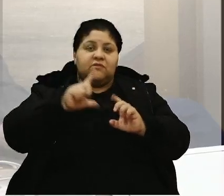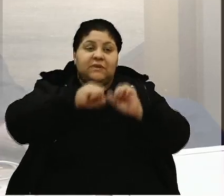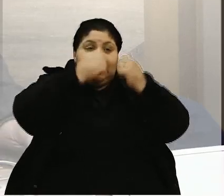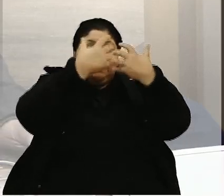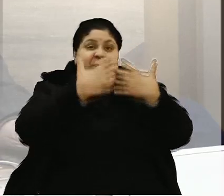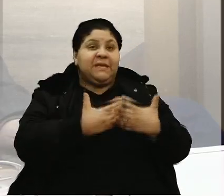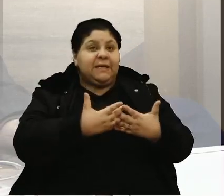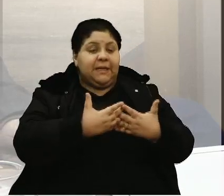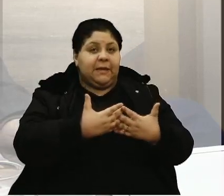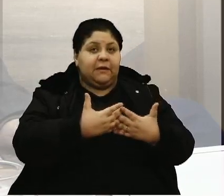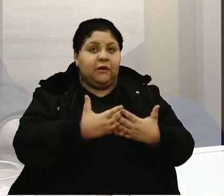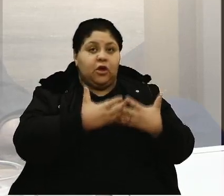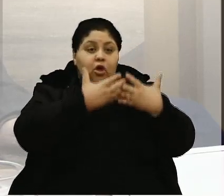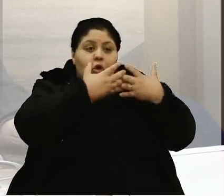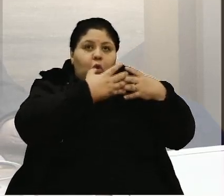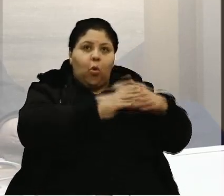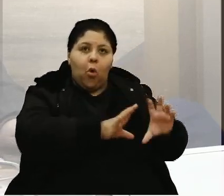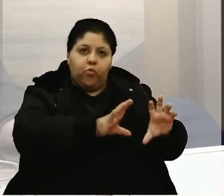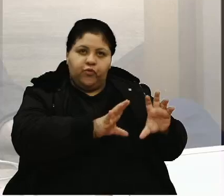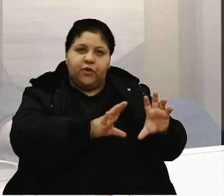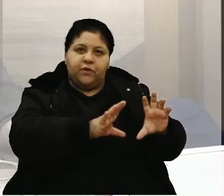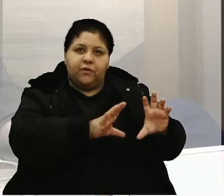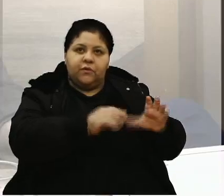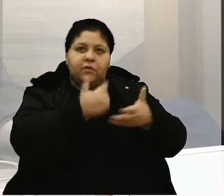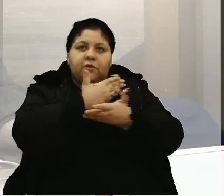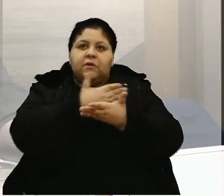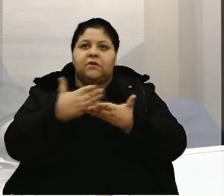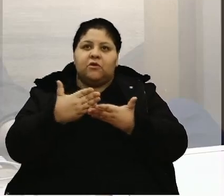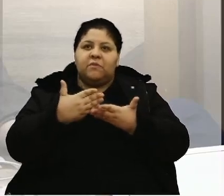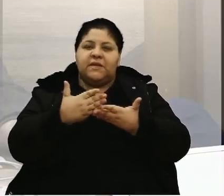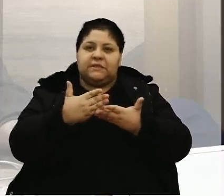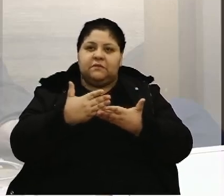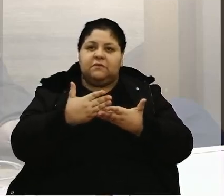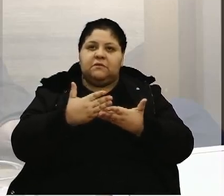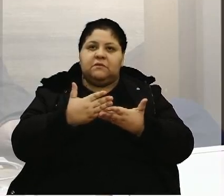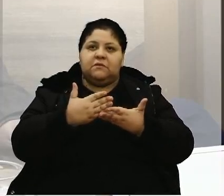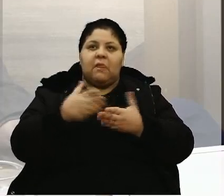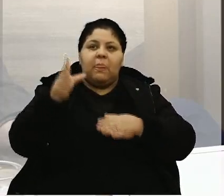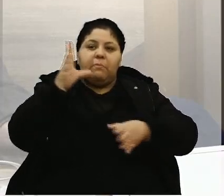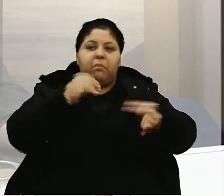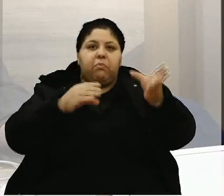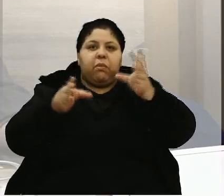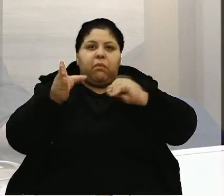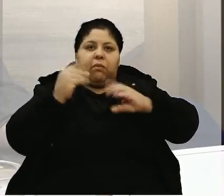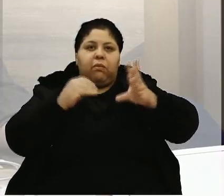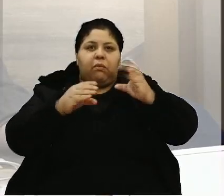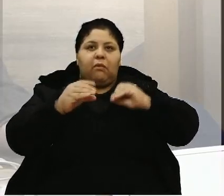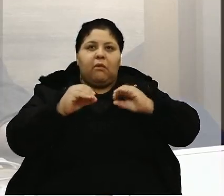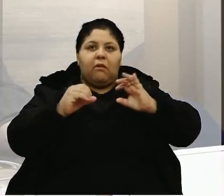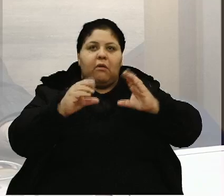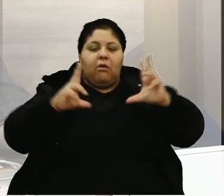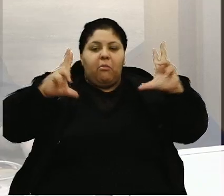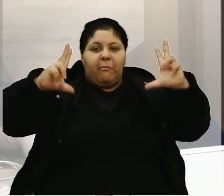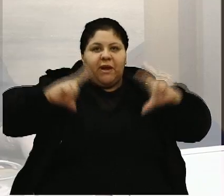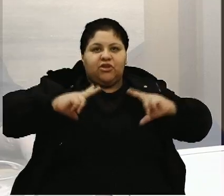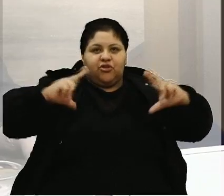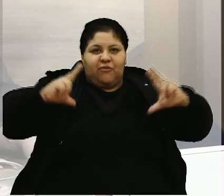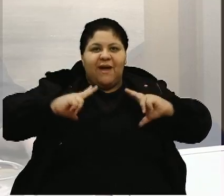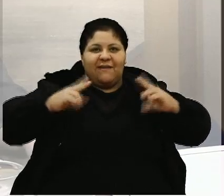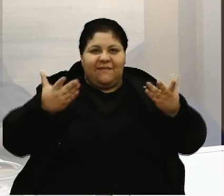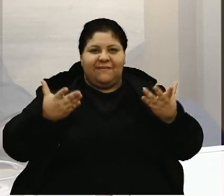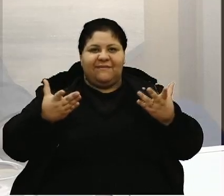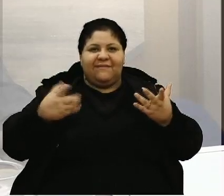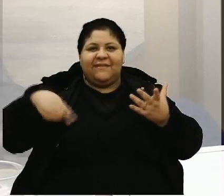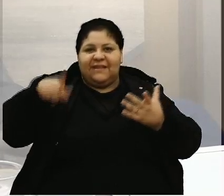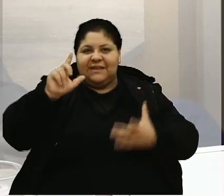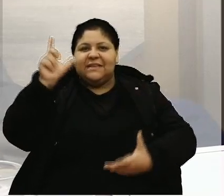argumentos contra, né, aquele argumentador, elas começam a pessoalizar. E aí, nessa pessoalização, de fato, a gente realmente vê